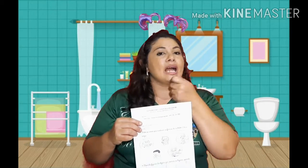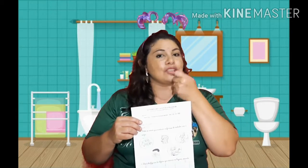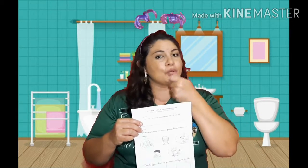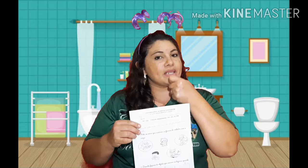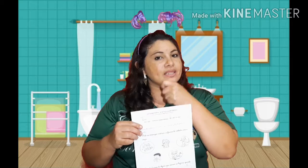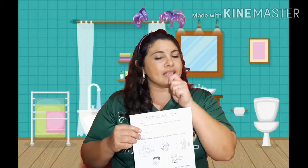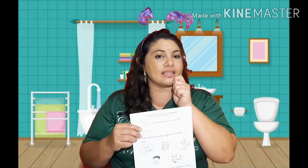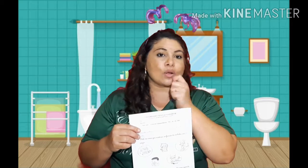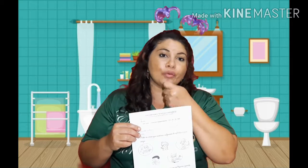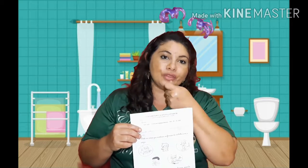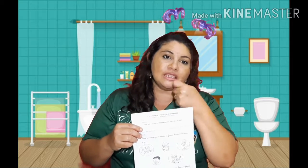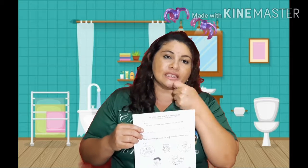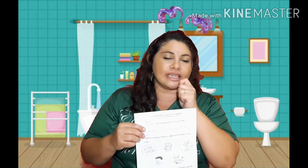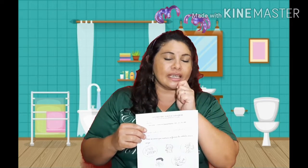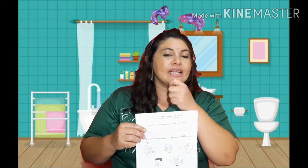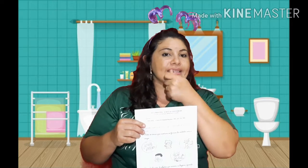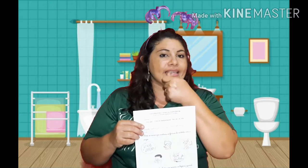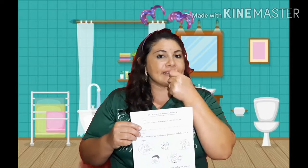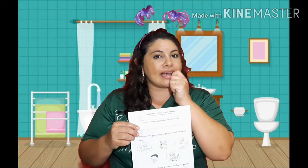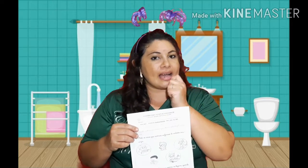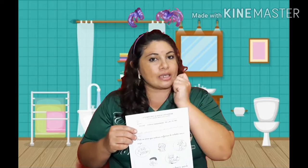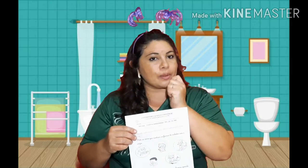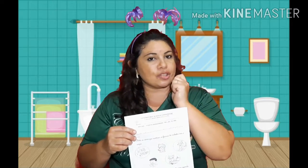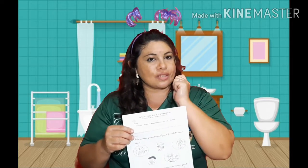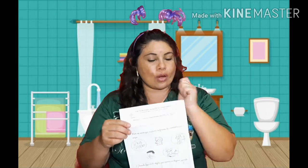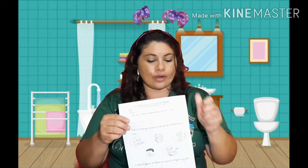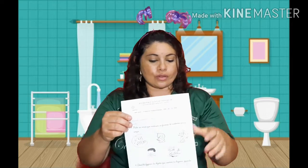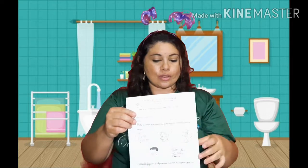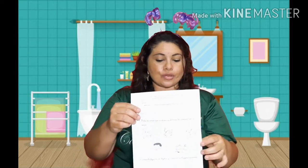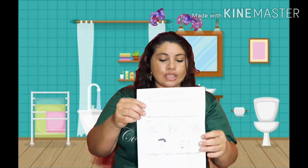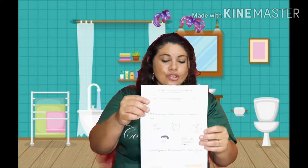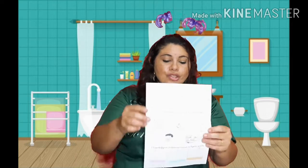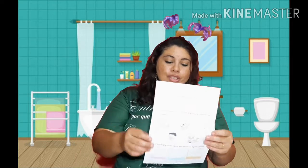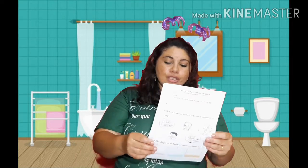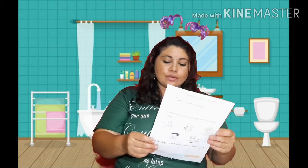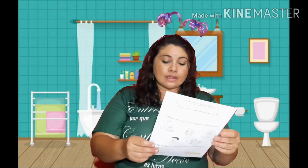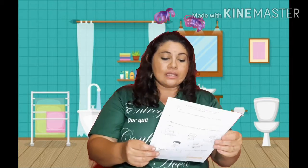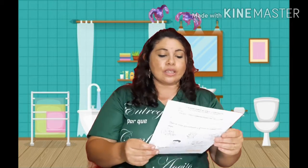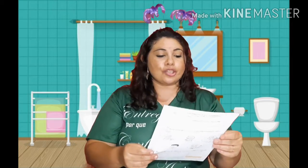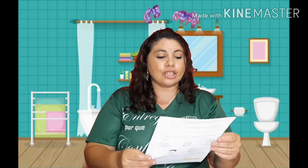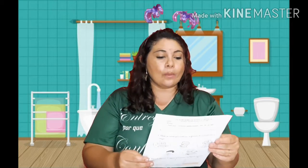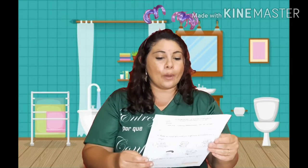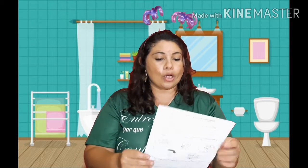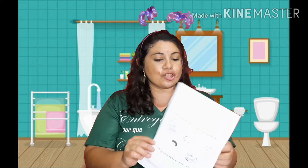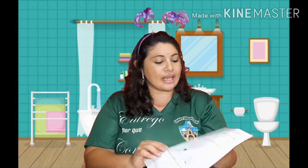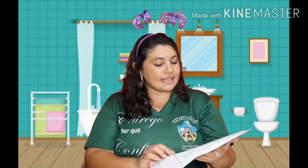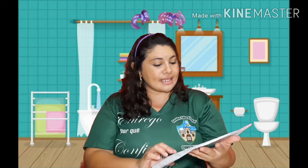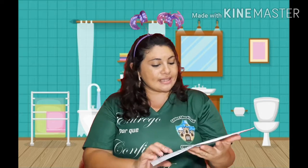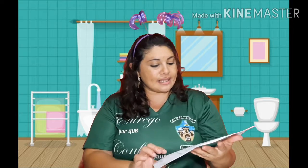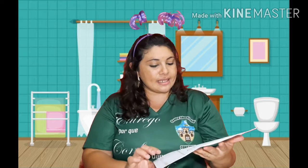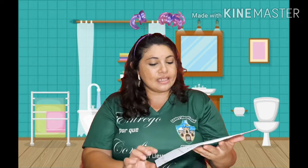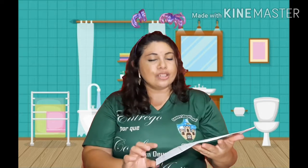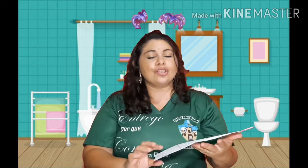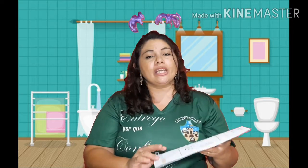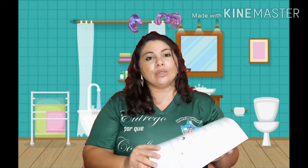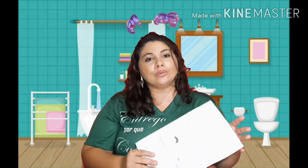cabelo, a gente precisa da escovinha, né, dentária para a gente escovar os nossos dentinhos. A gente não pode